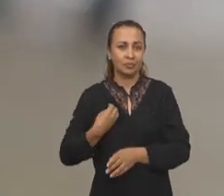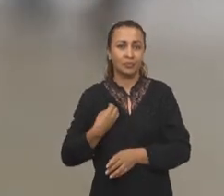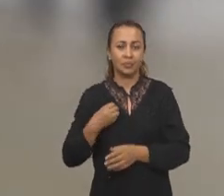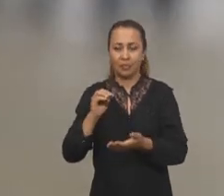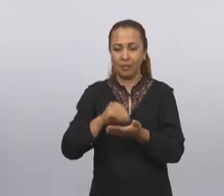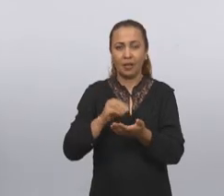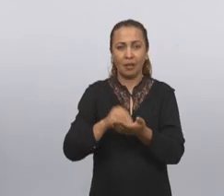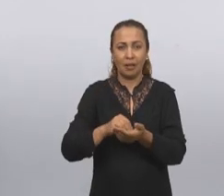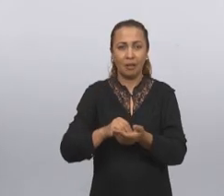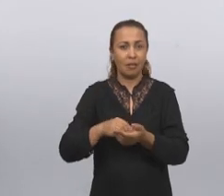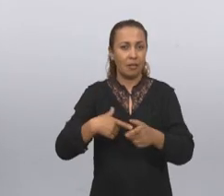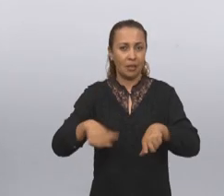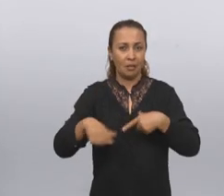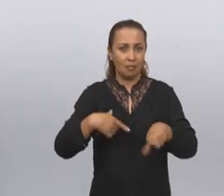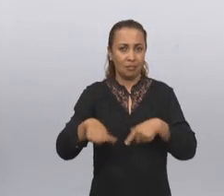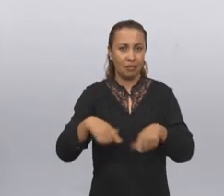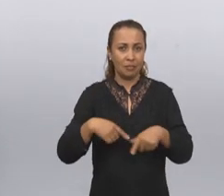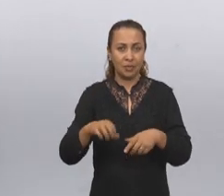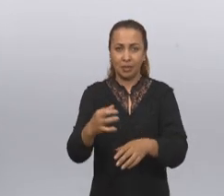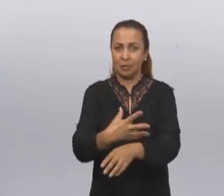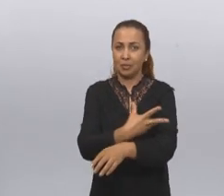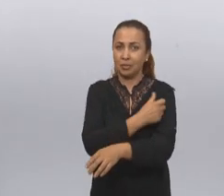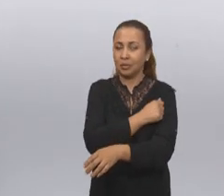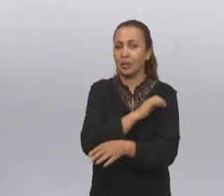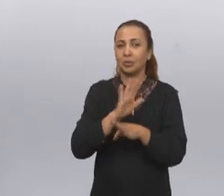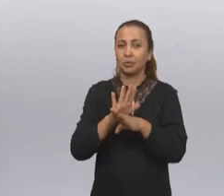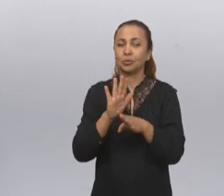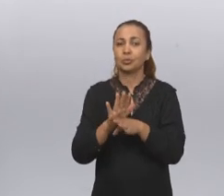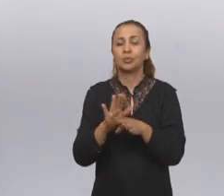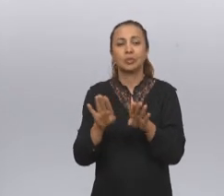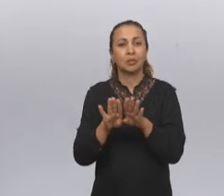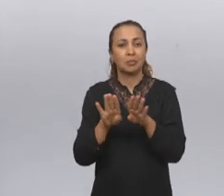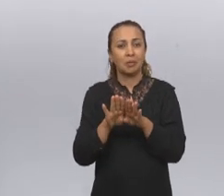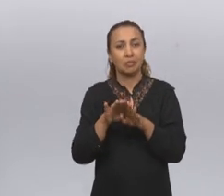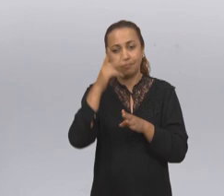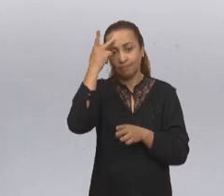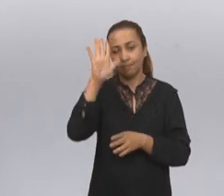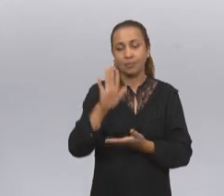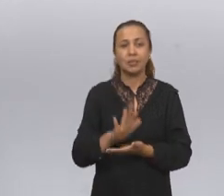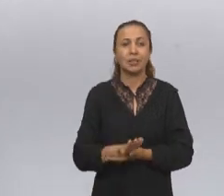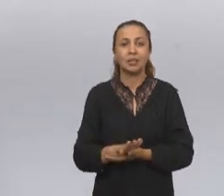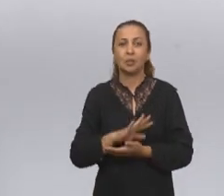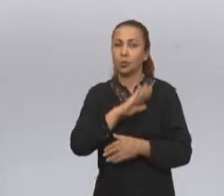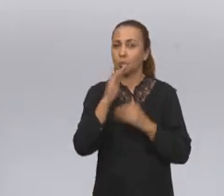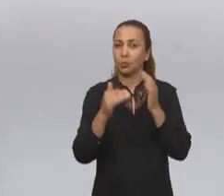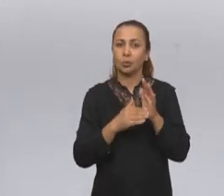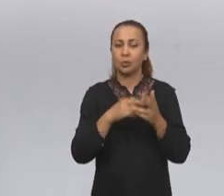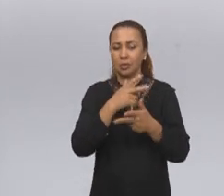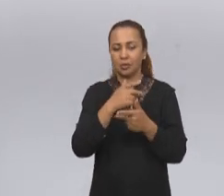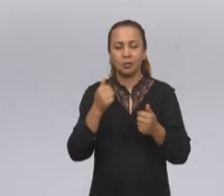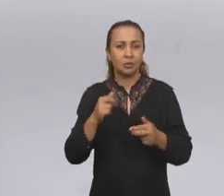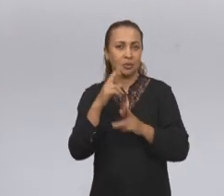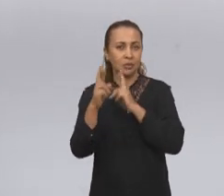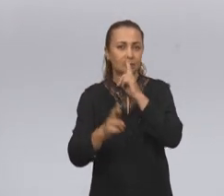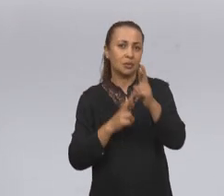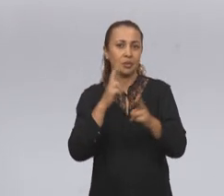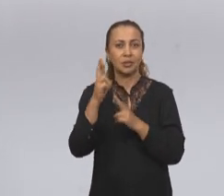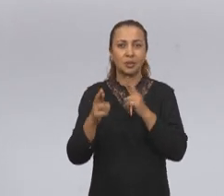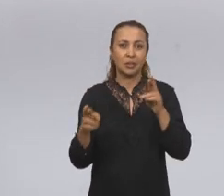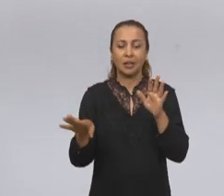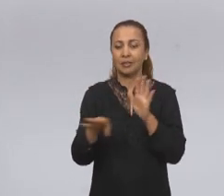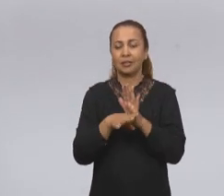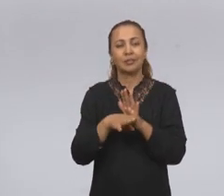estavam desempregados isso emocionalmente contribui significativamente na para para todas as questões aí